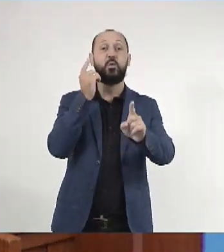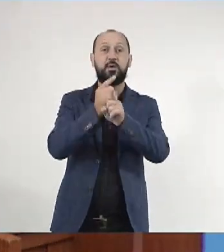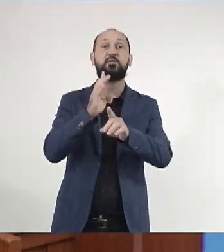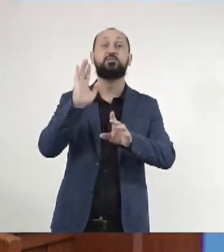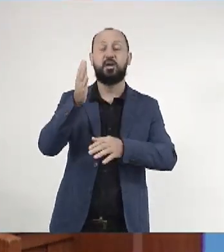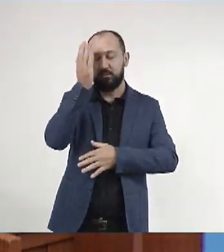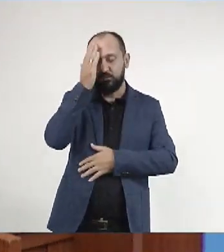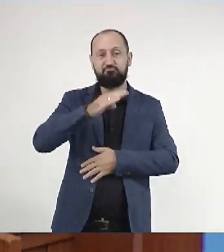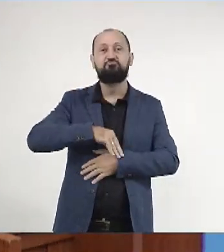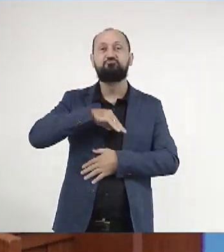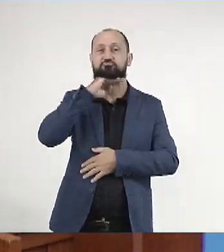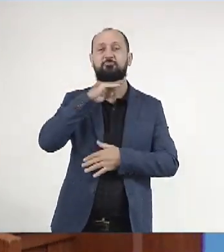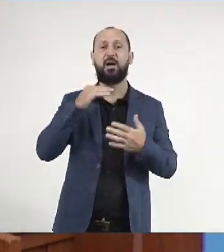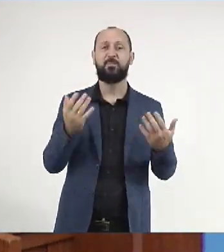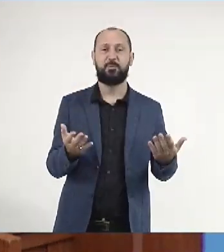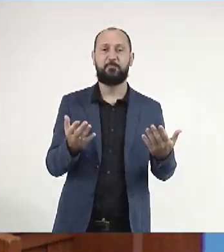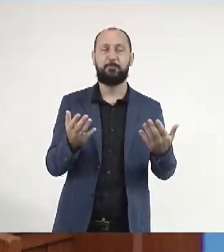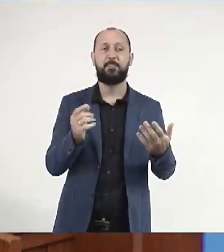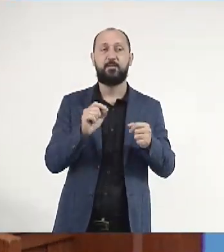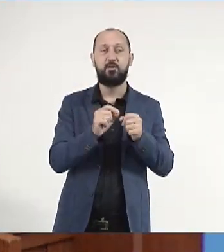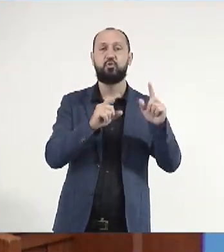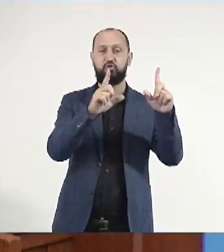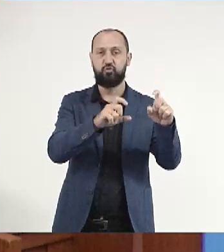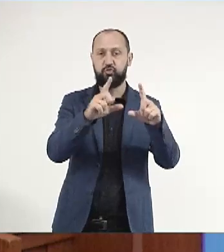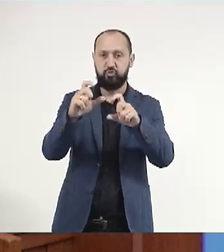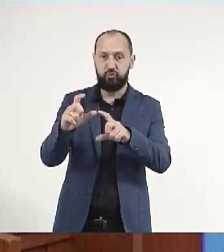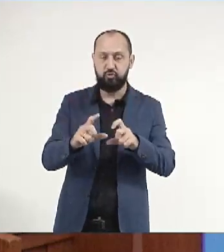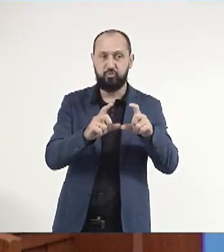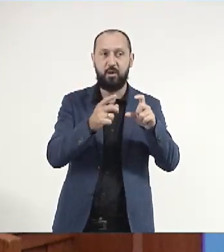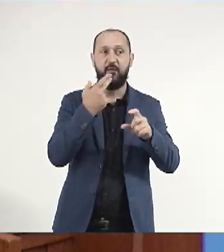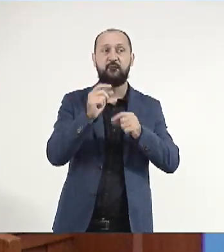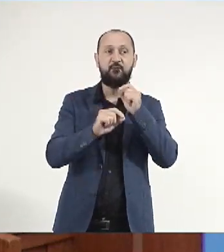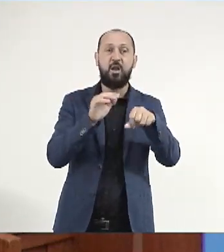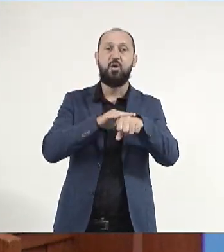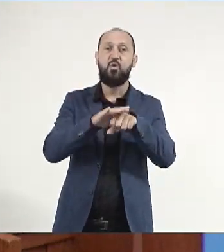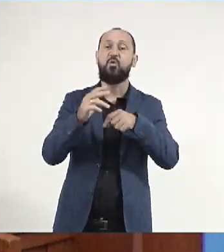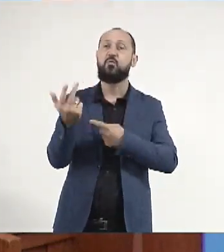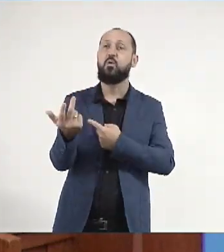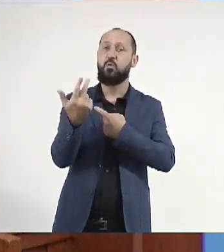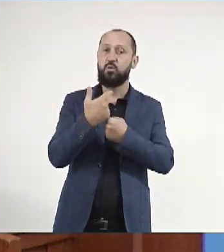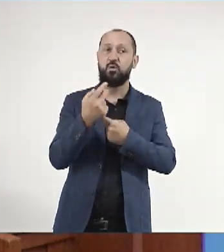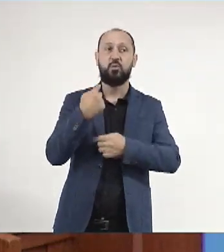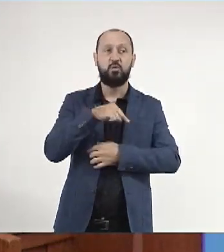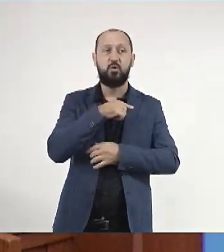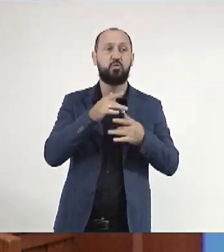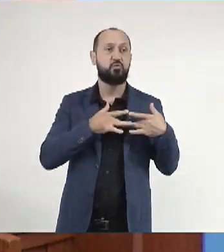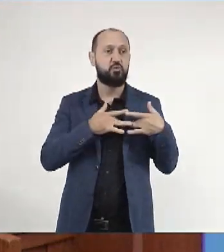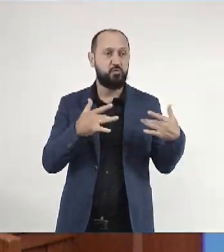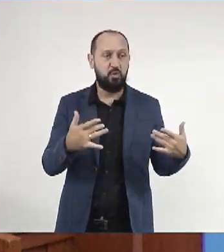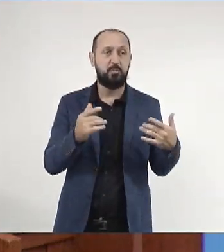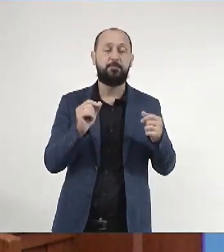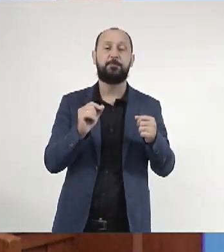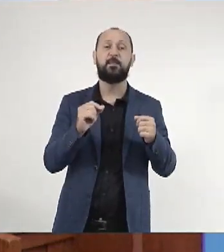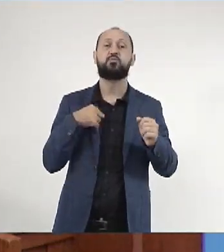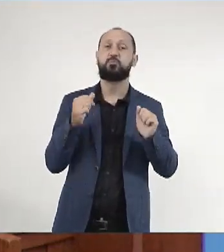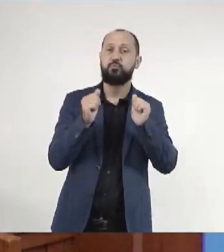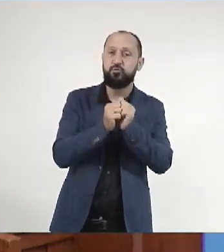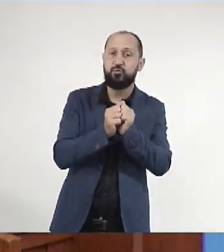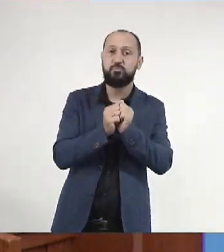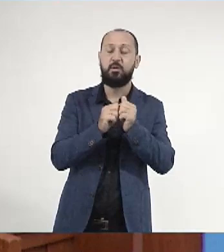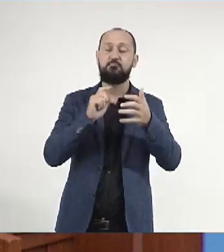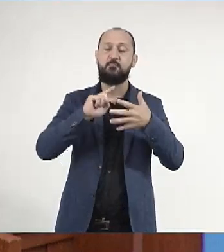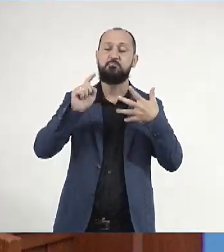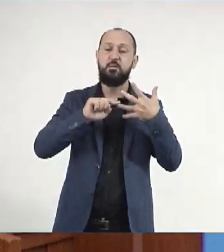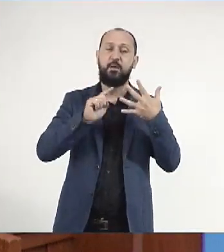estamos cansados de saber, e tirar foto, e falar com a imprensa que nós somos solidários, estamos juntos,